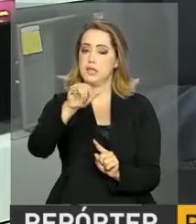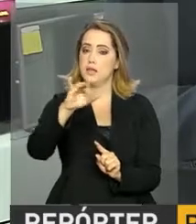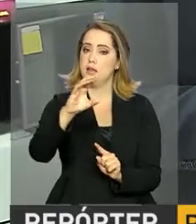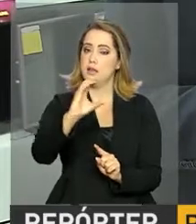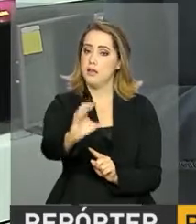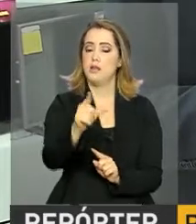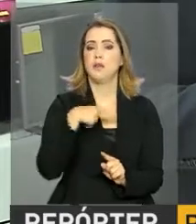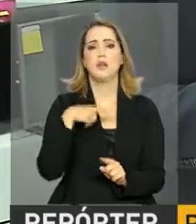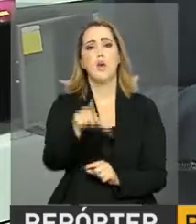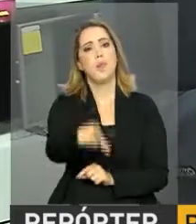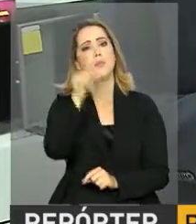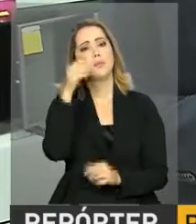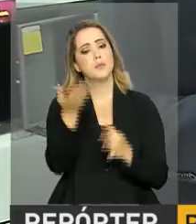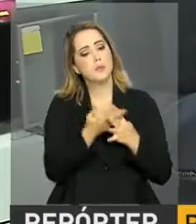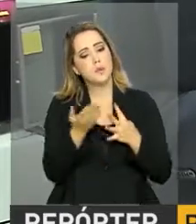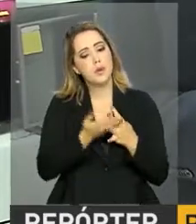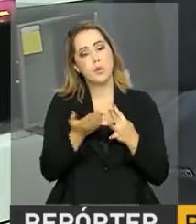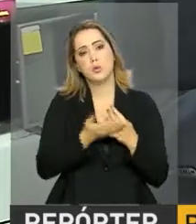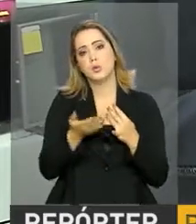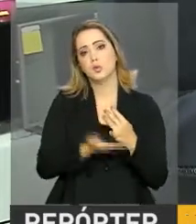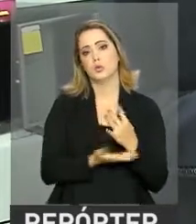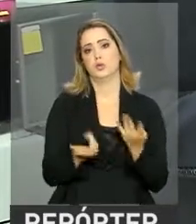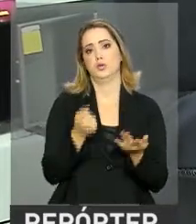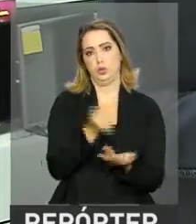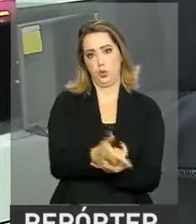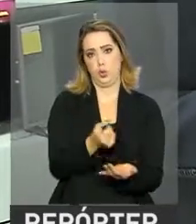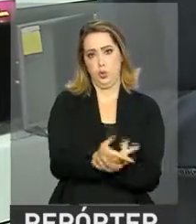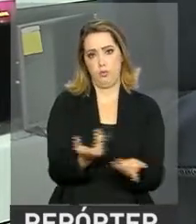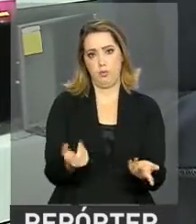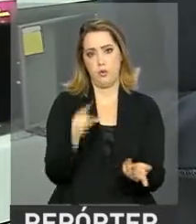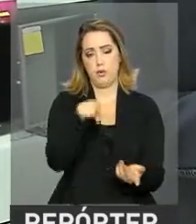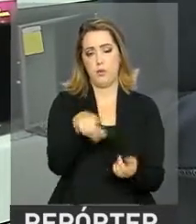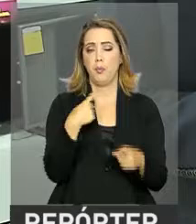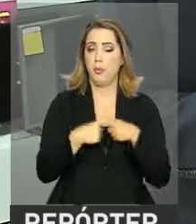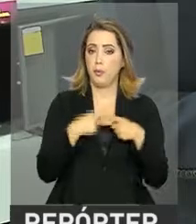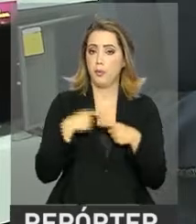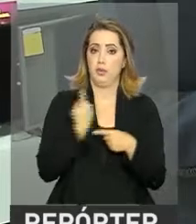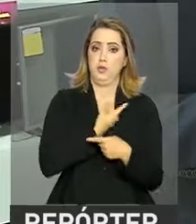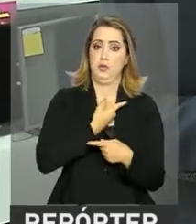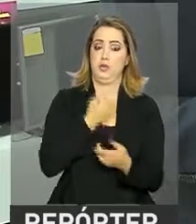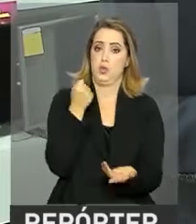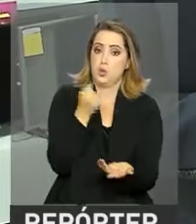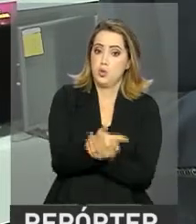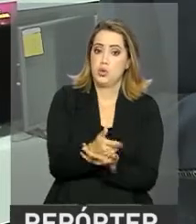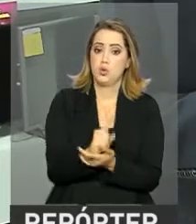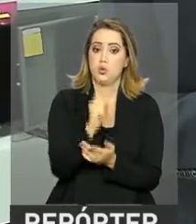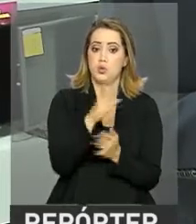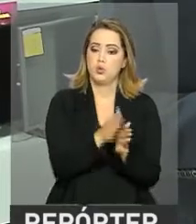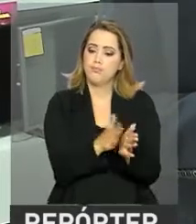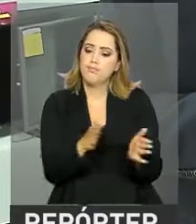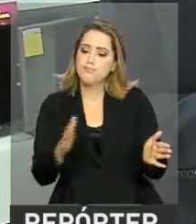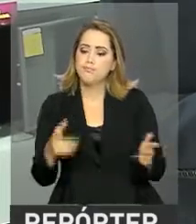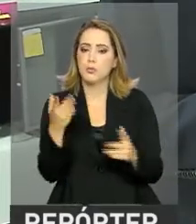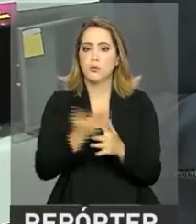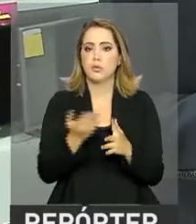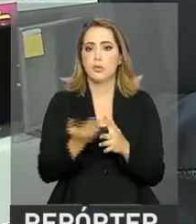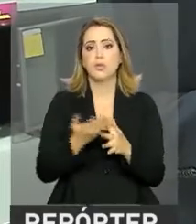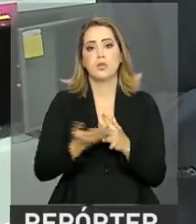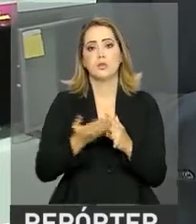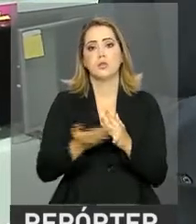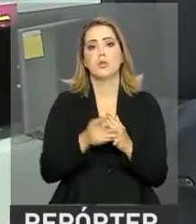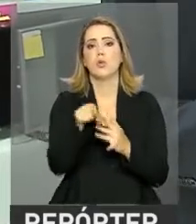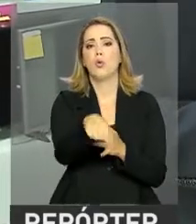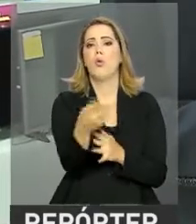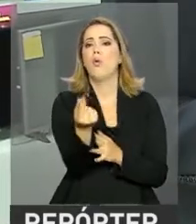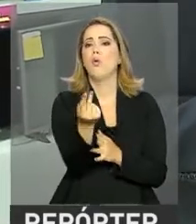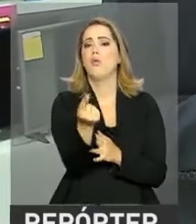quando a opção de compra for a prazo. Isso porque quando a gente compra uma mercadoria a prazo, é calculada no valor final